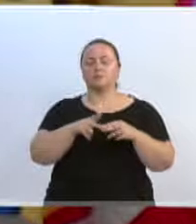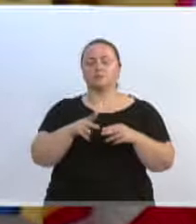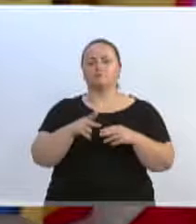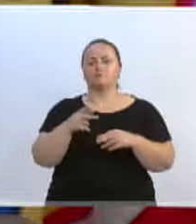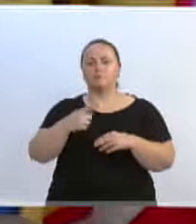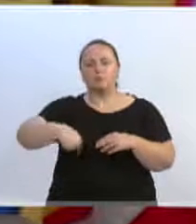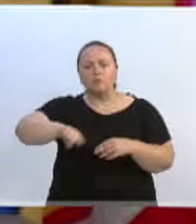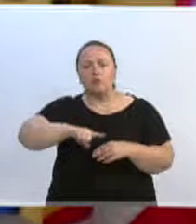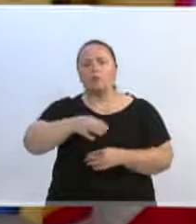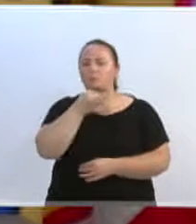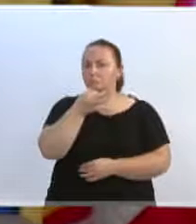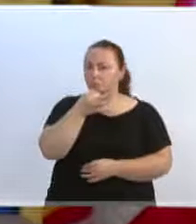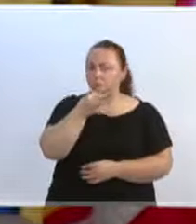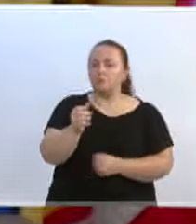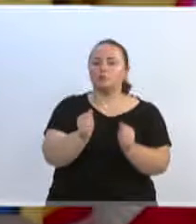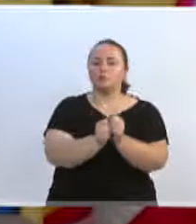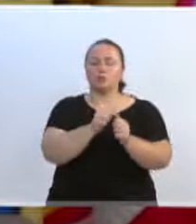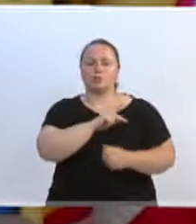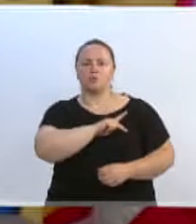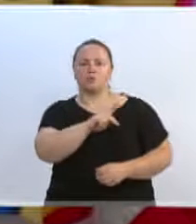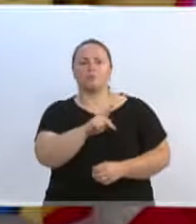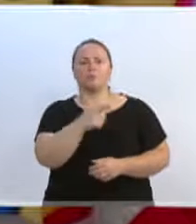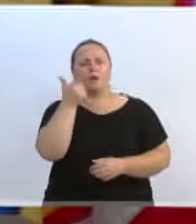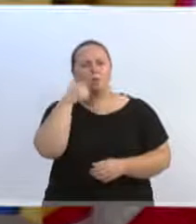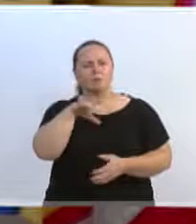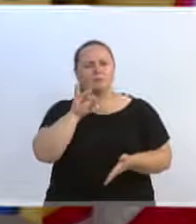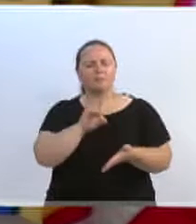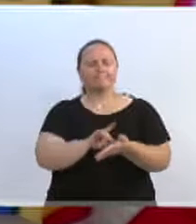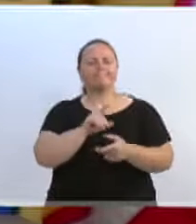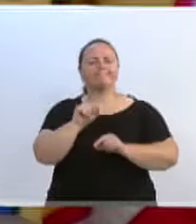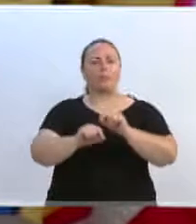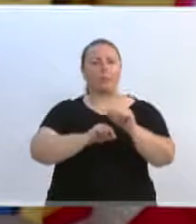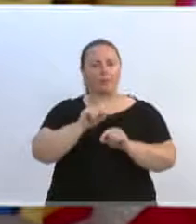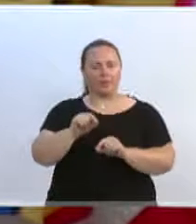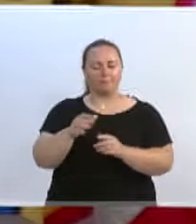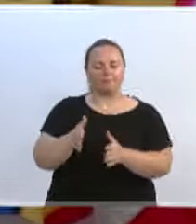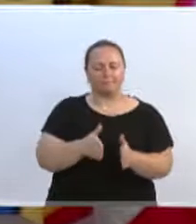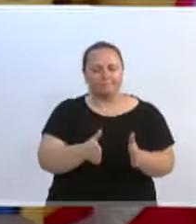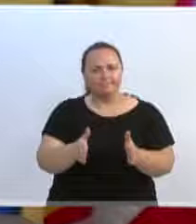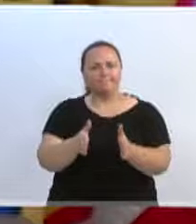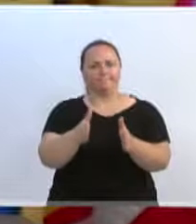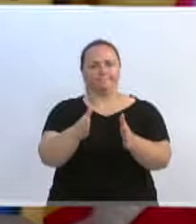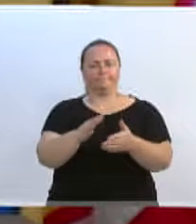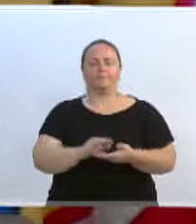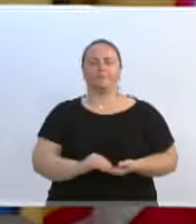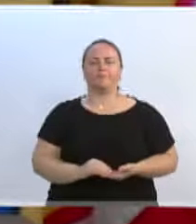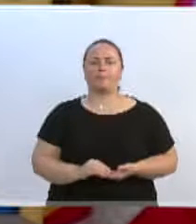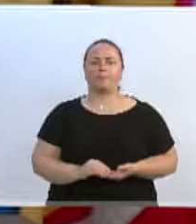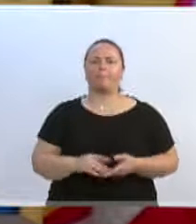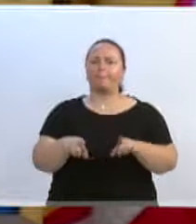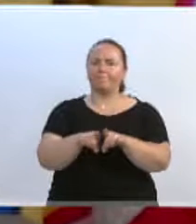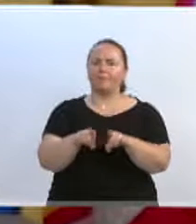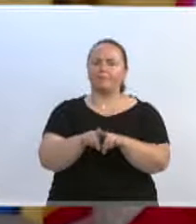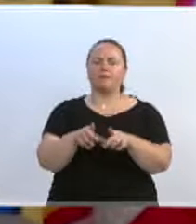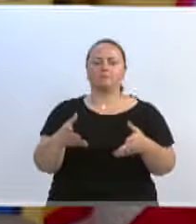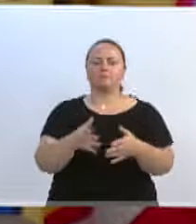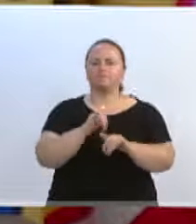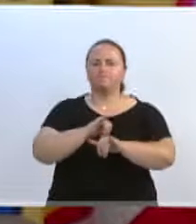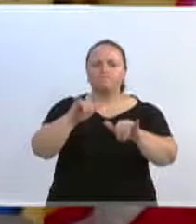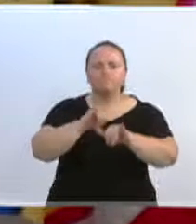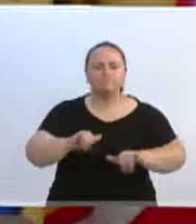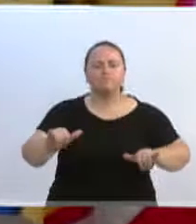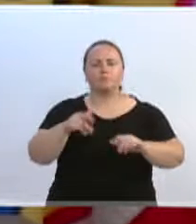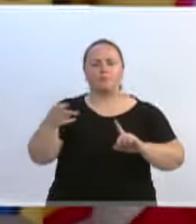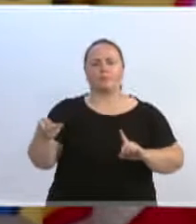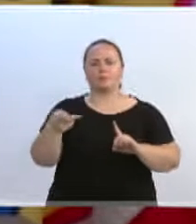com o próprio presidente, para que a gente pudesse de alguma forma ajudar a esse encaminhamento, ou seja, informação para o consumidor a respeito